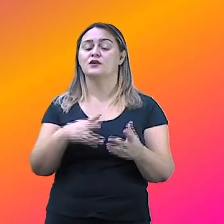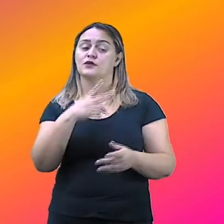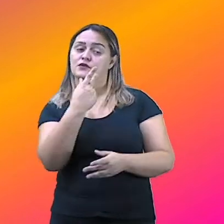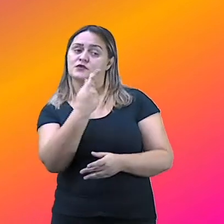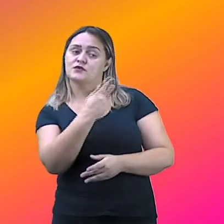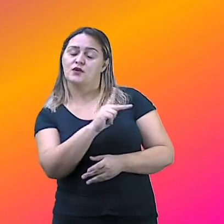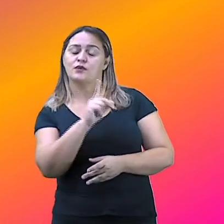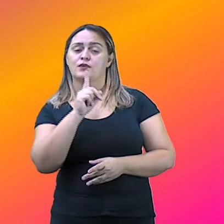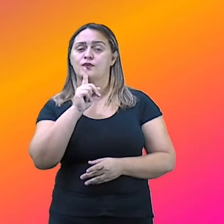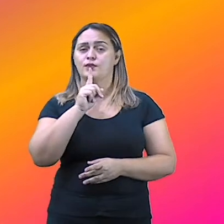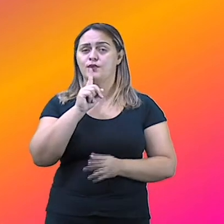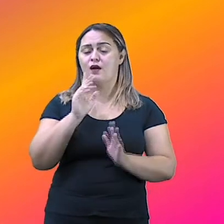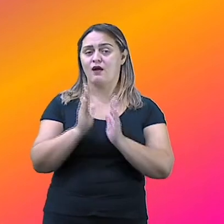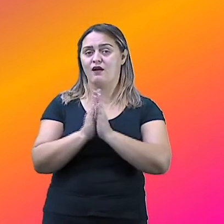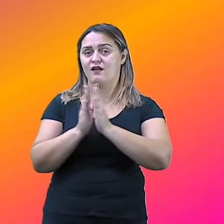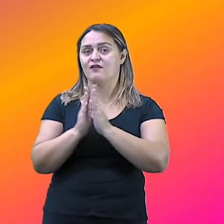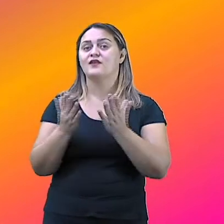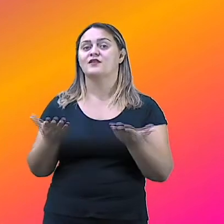seu aniversário,